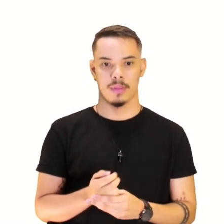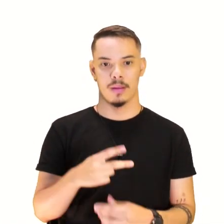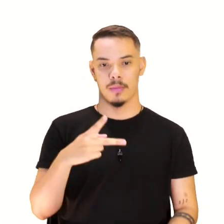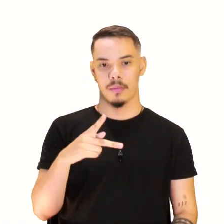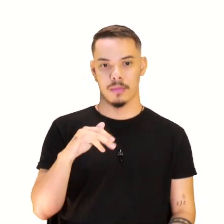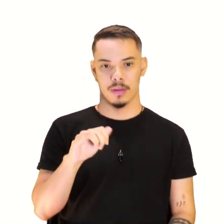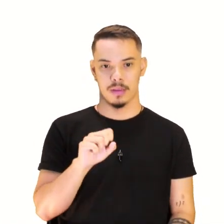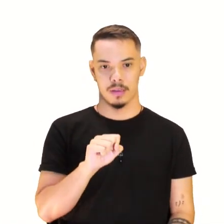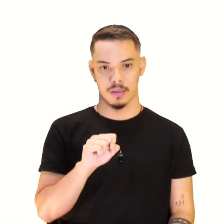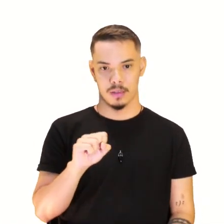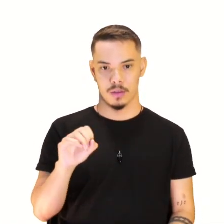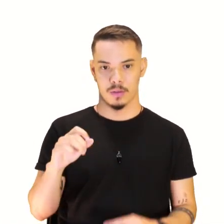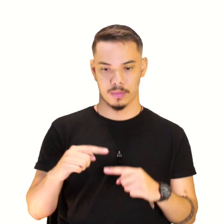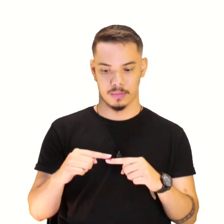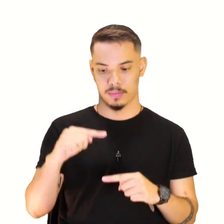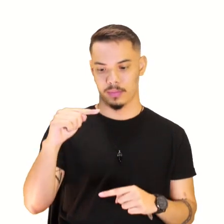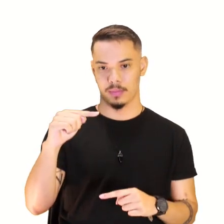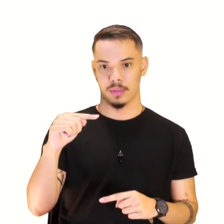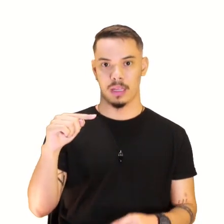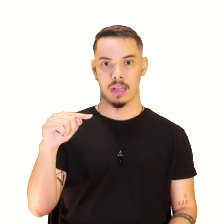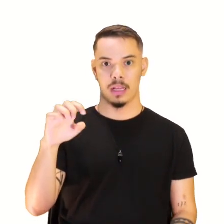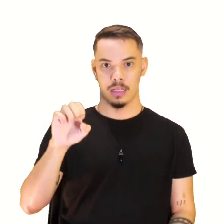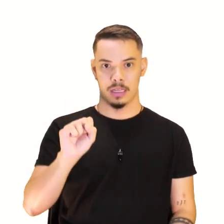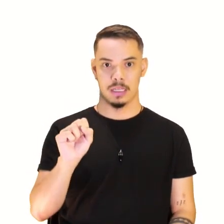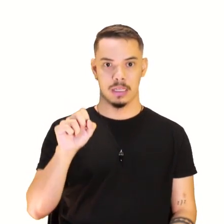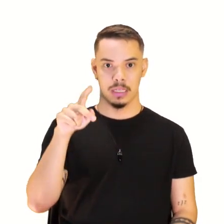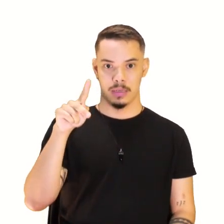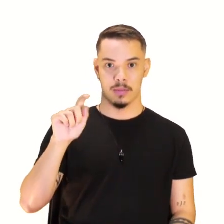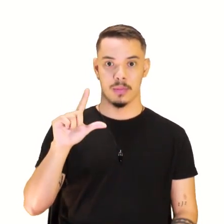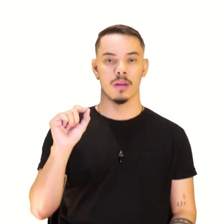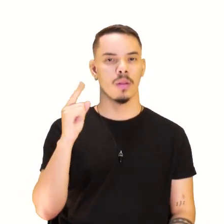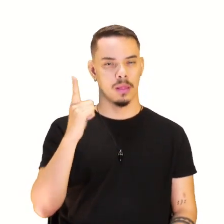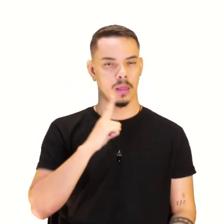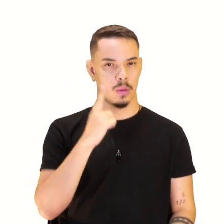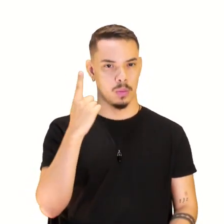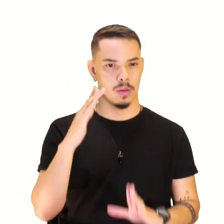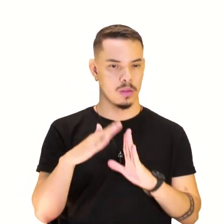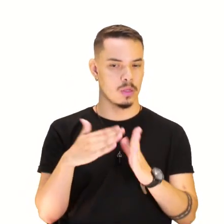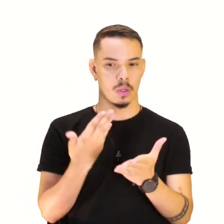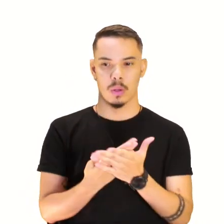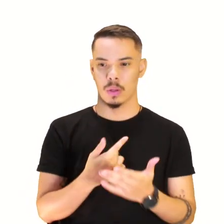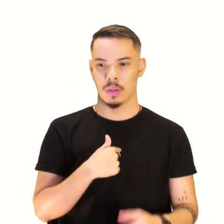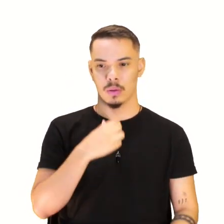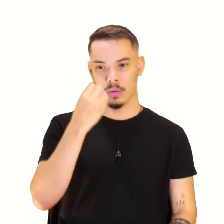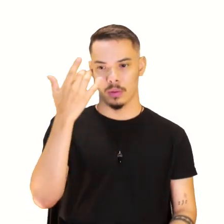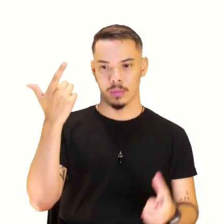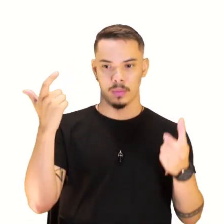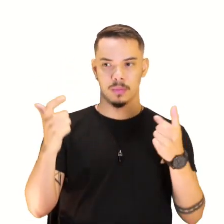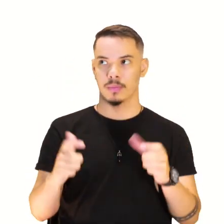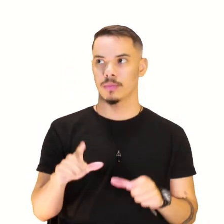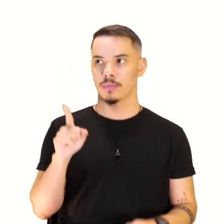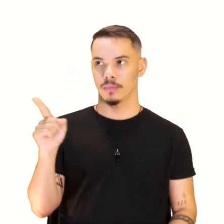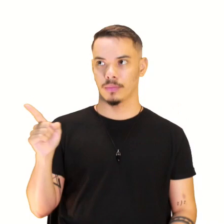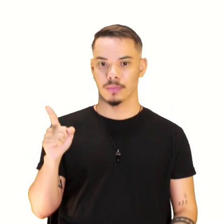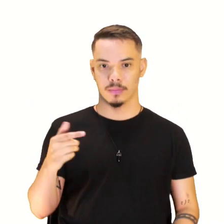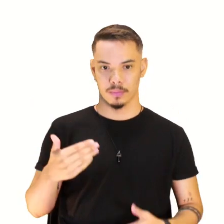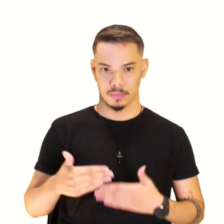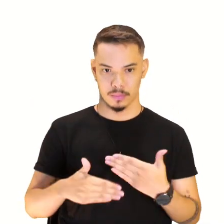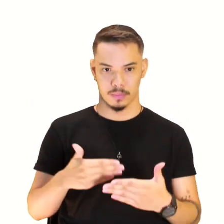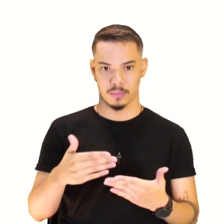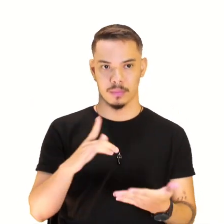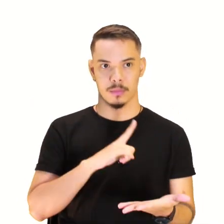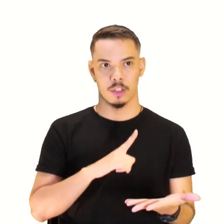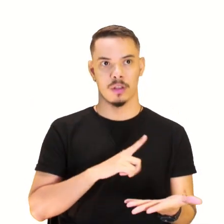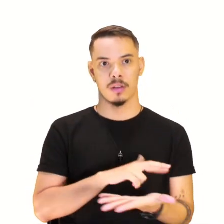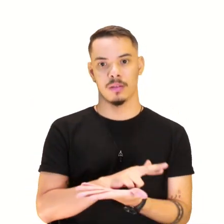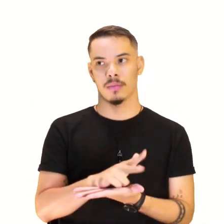a altura é chamada de espelho. Tem uma escola, não lembro onde fica, que nesses espelhos eles colocaram